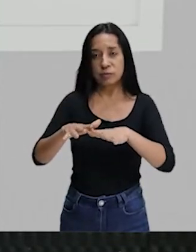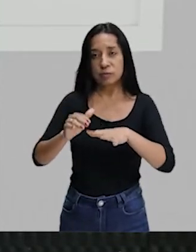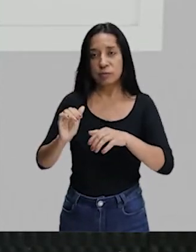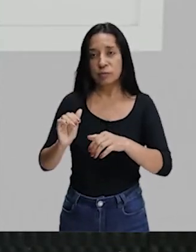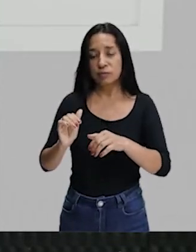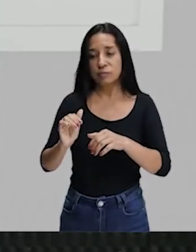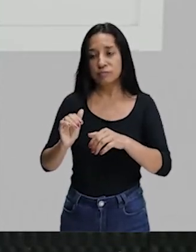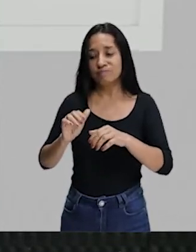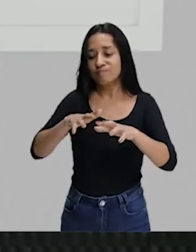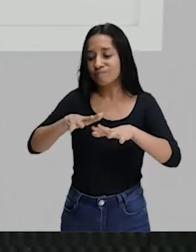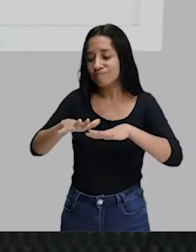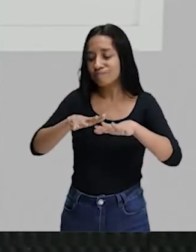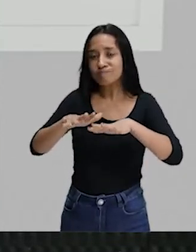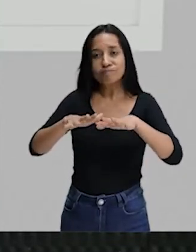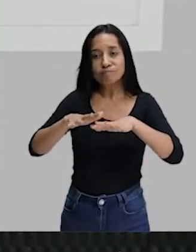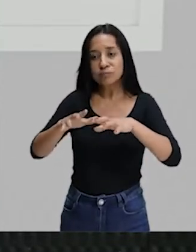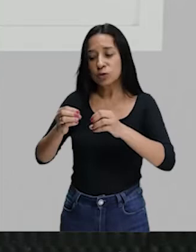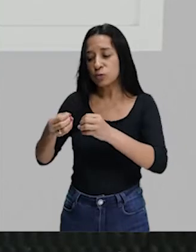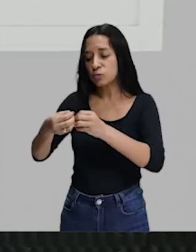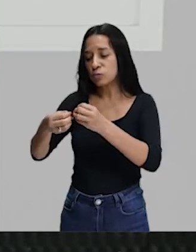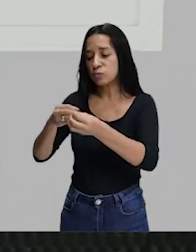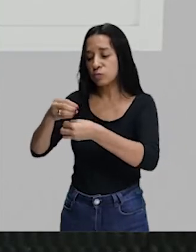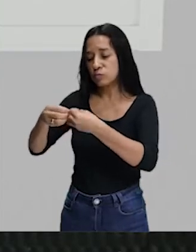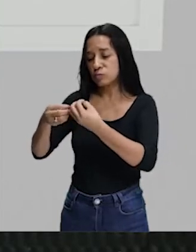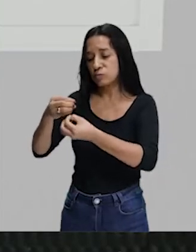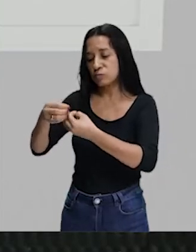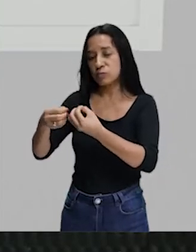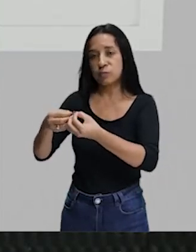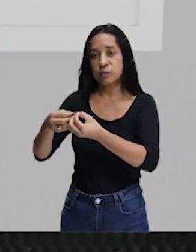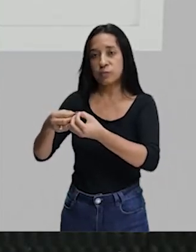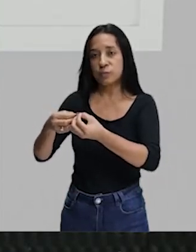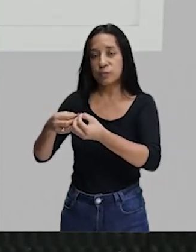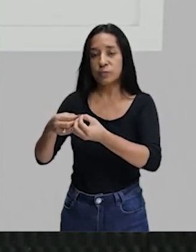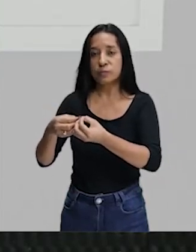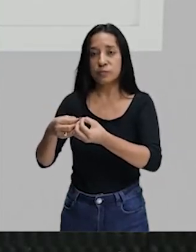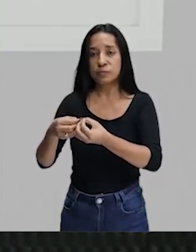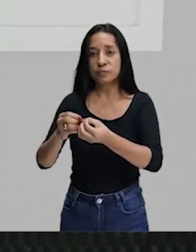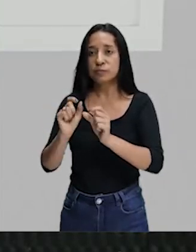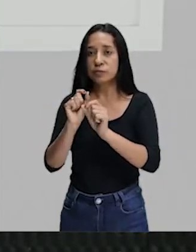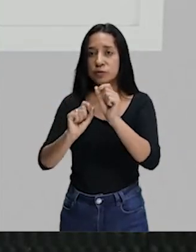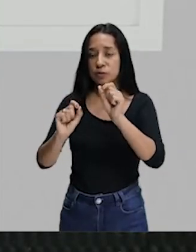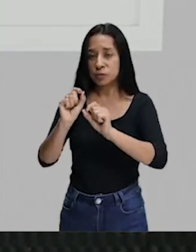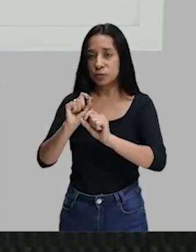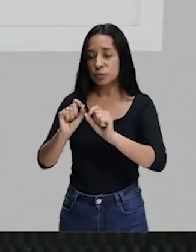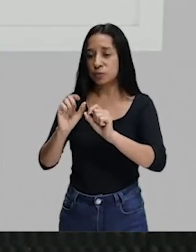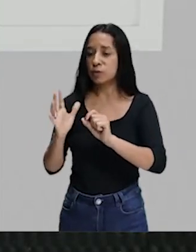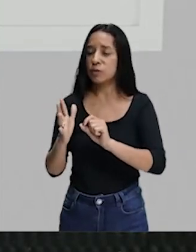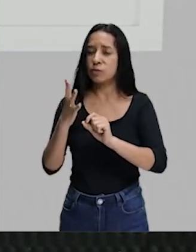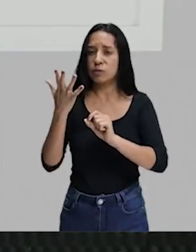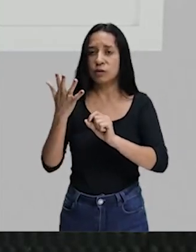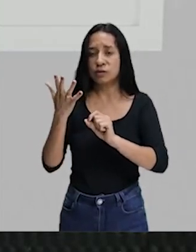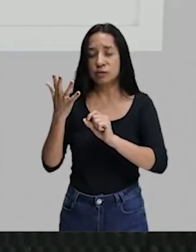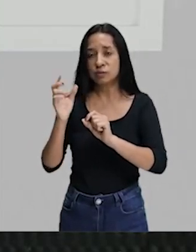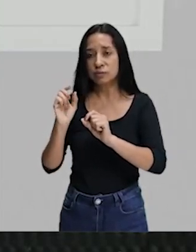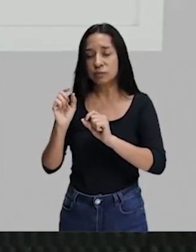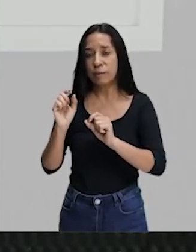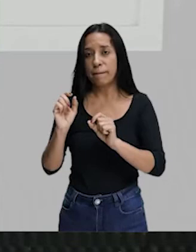acabar mexendo, né? Vão acabar mexendo naquelas que estão também nas suas vizinhanças. E isso vai acontecendo aí,